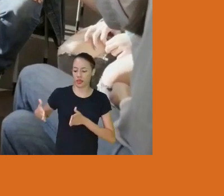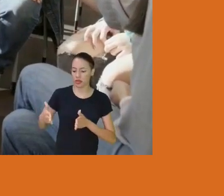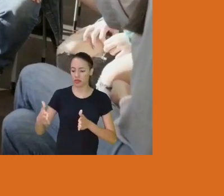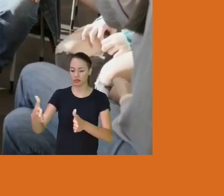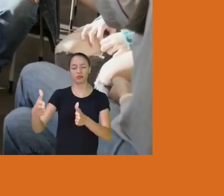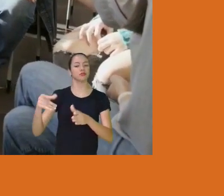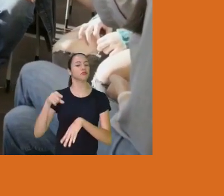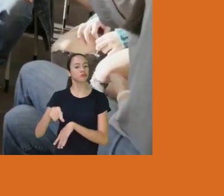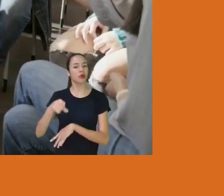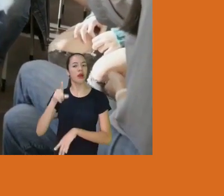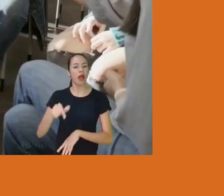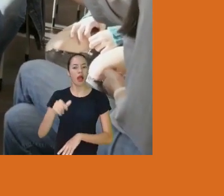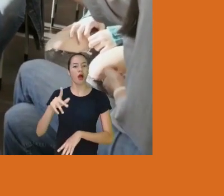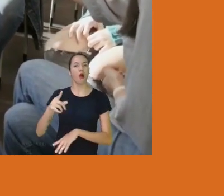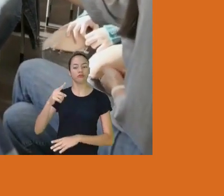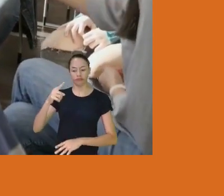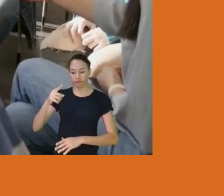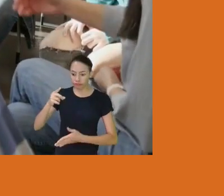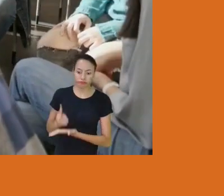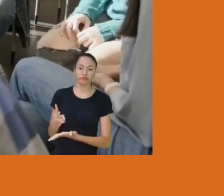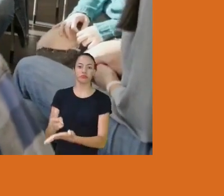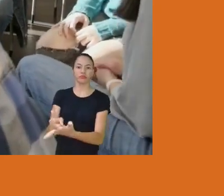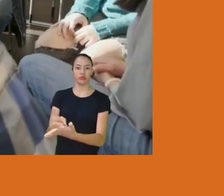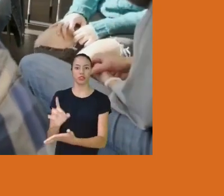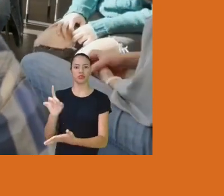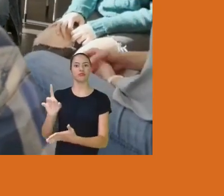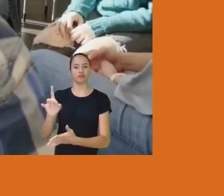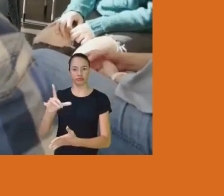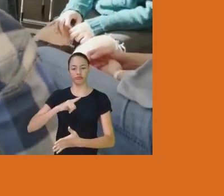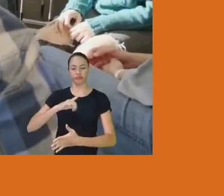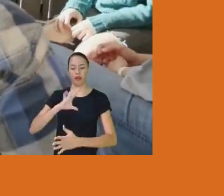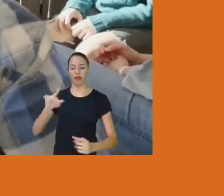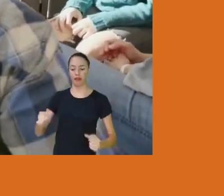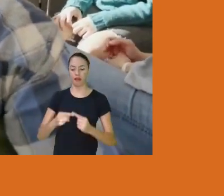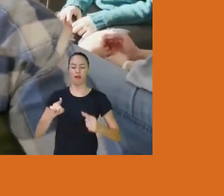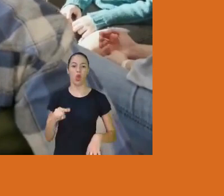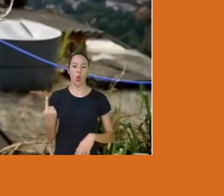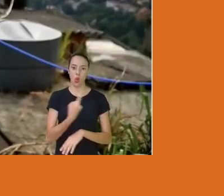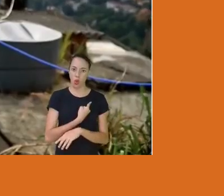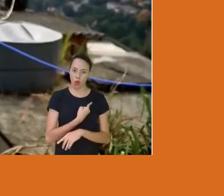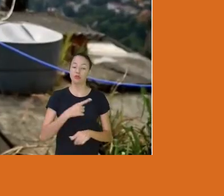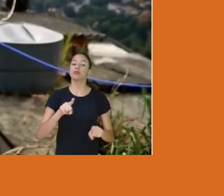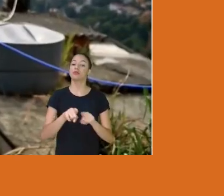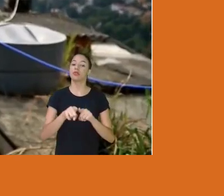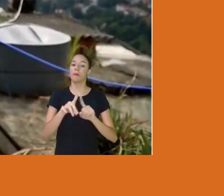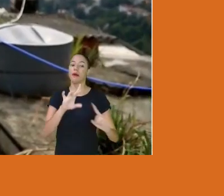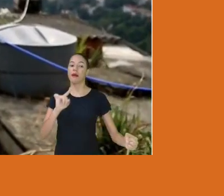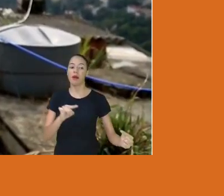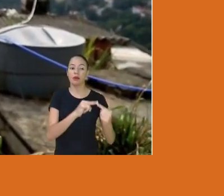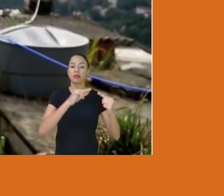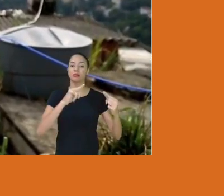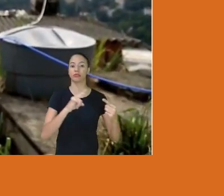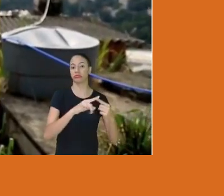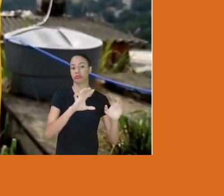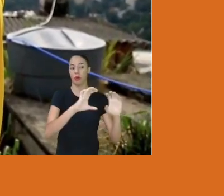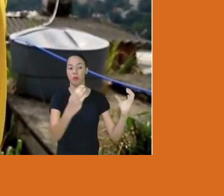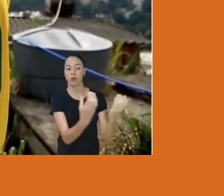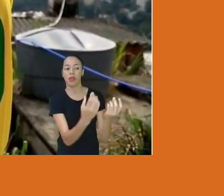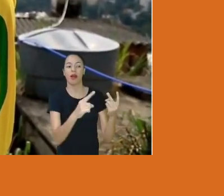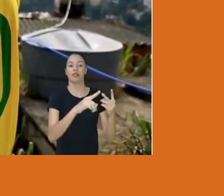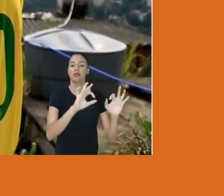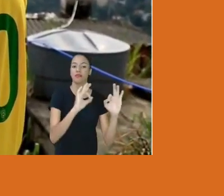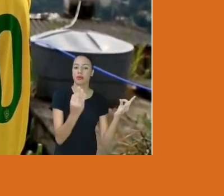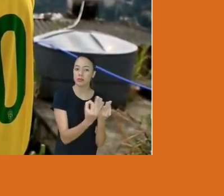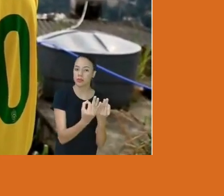projeto contínuo que envolve não apenas a nós mesmos, mas a nossa família, nossa comunidade. E